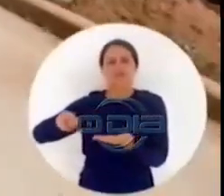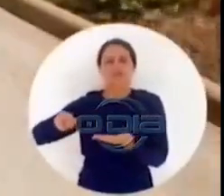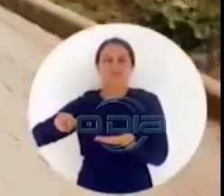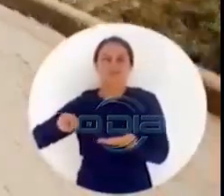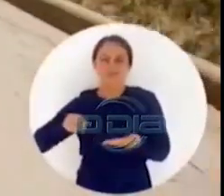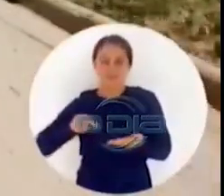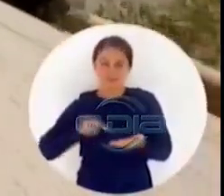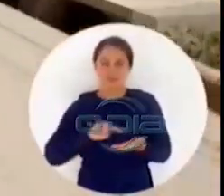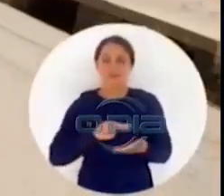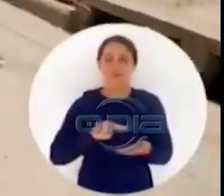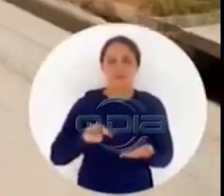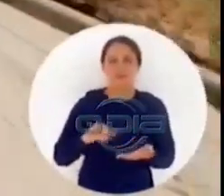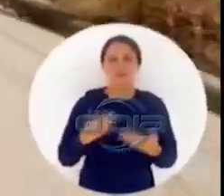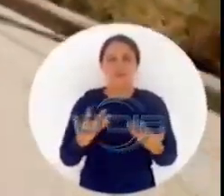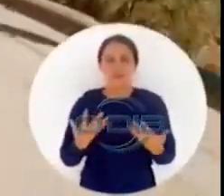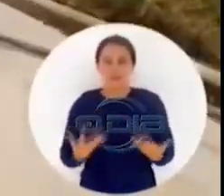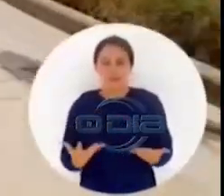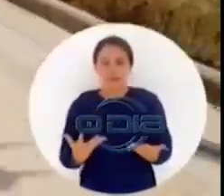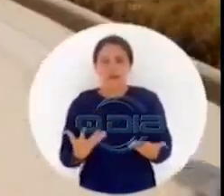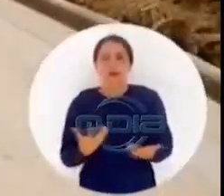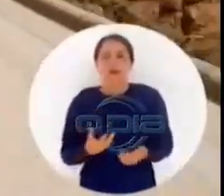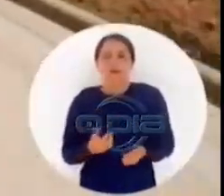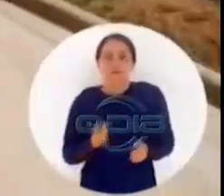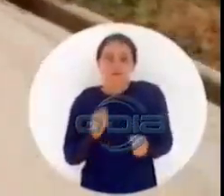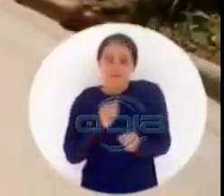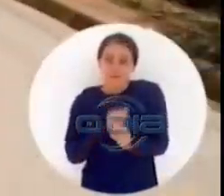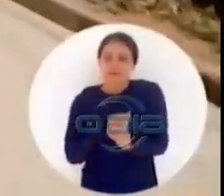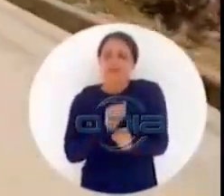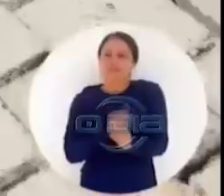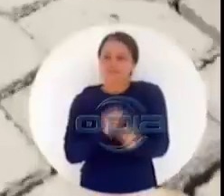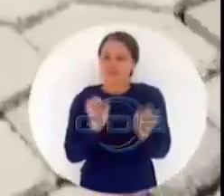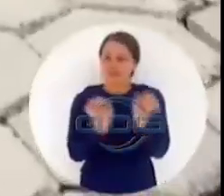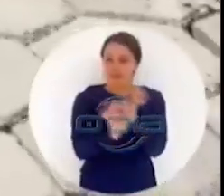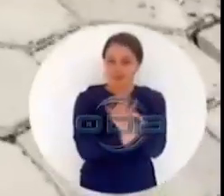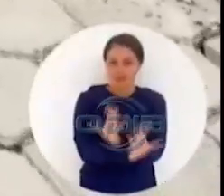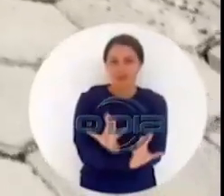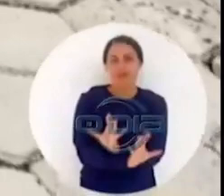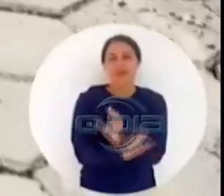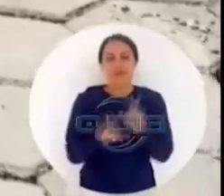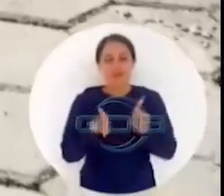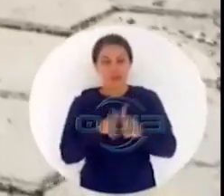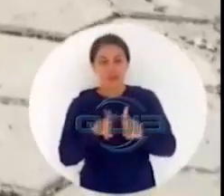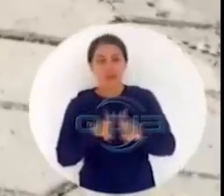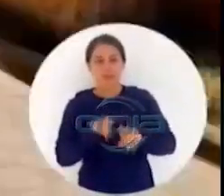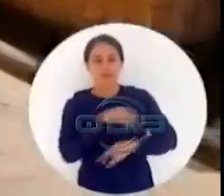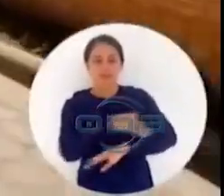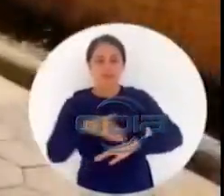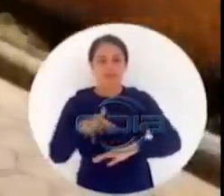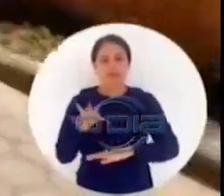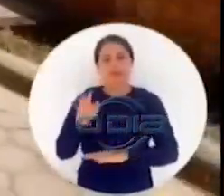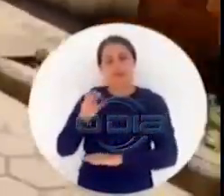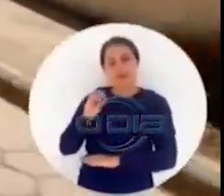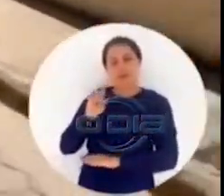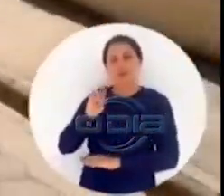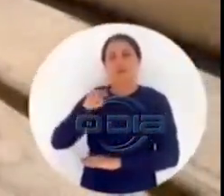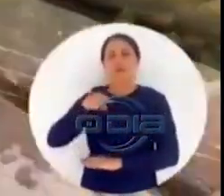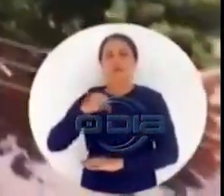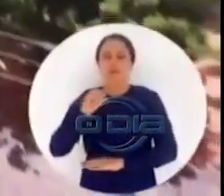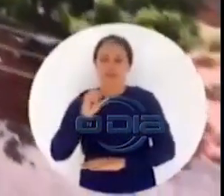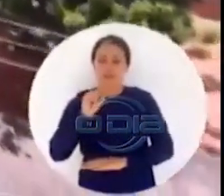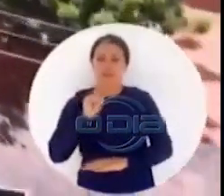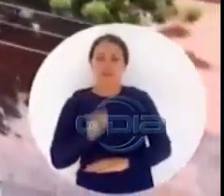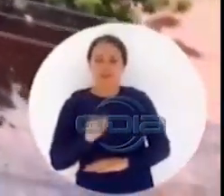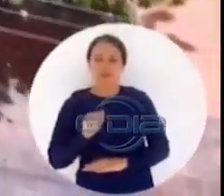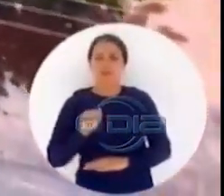e parte da Rua Leste, que em breve será finalizada, assim como a Rua Formosa, ambas com